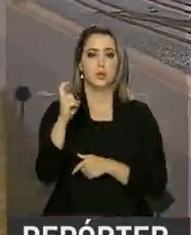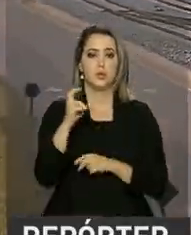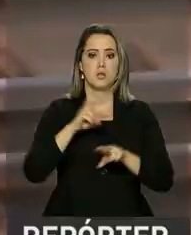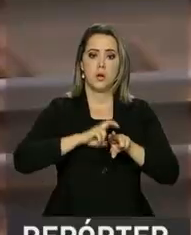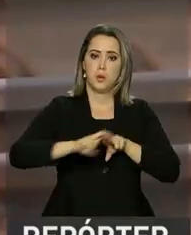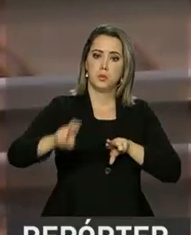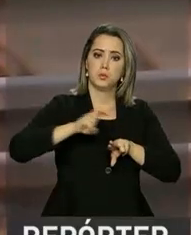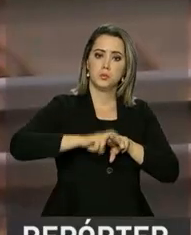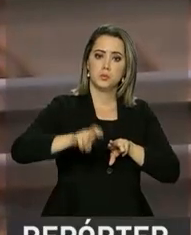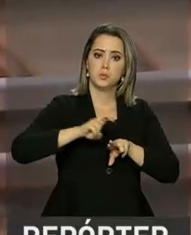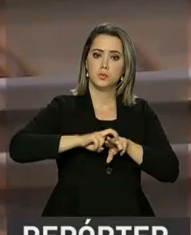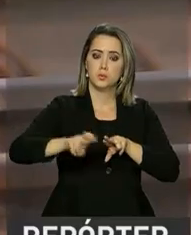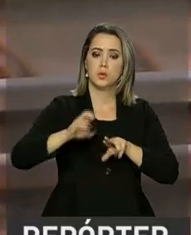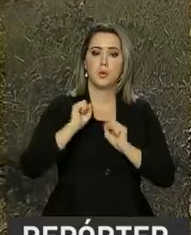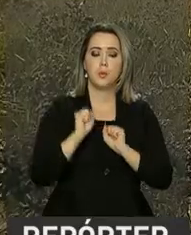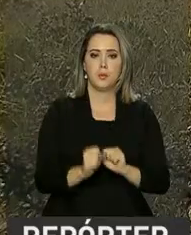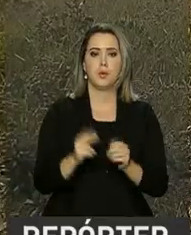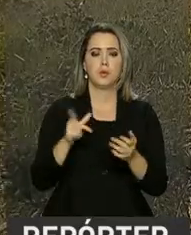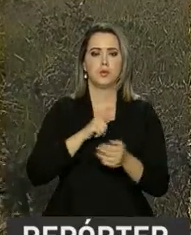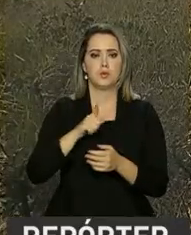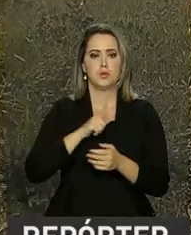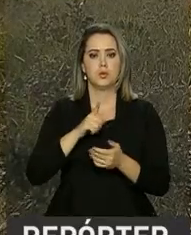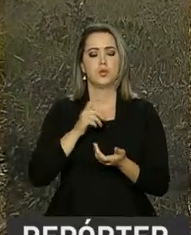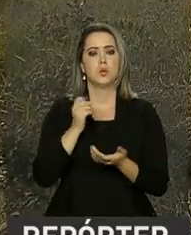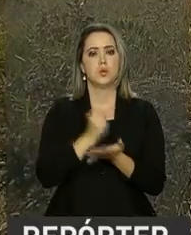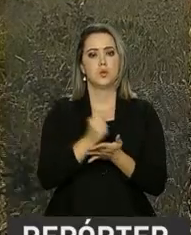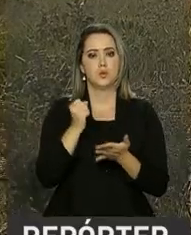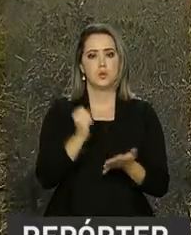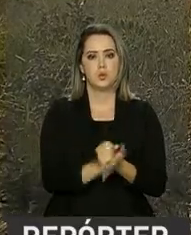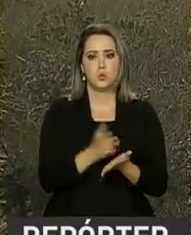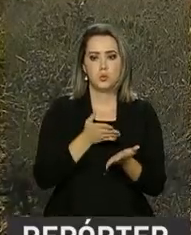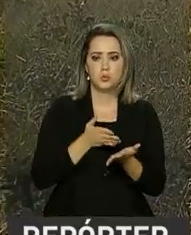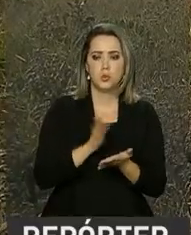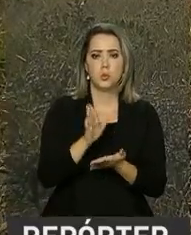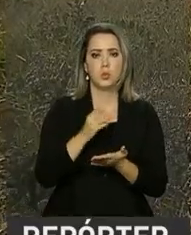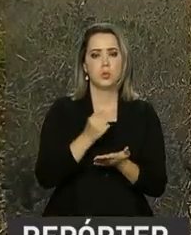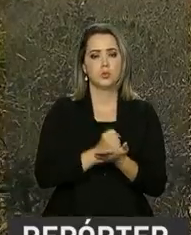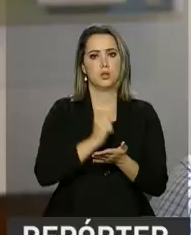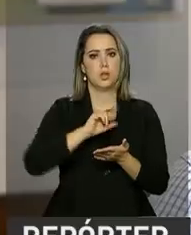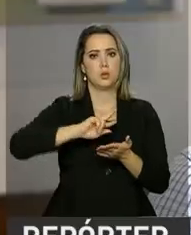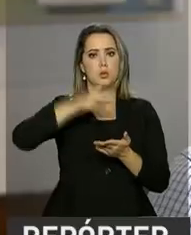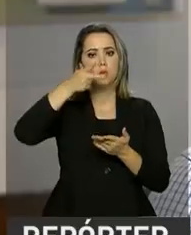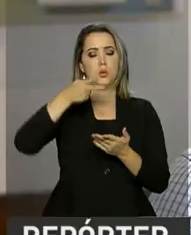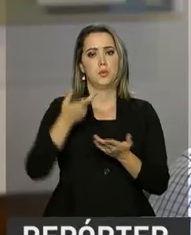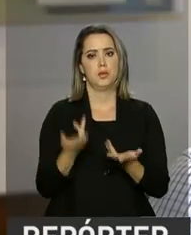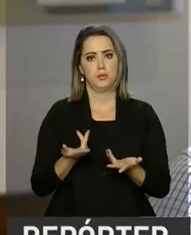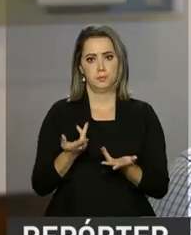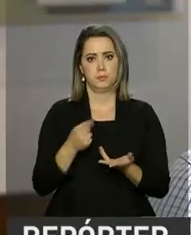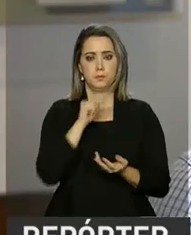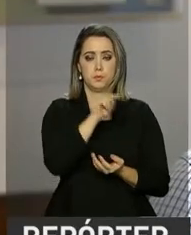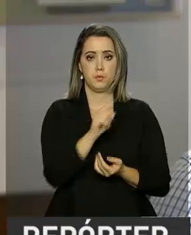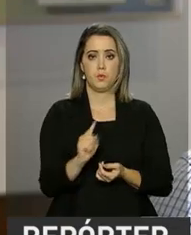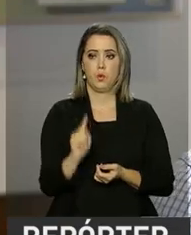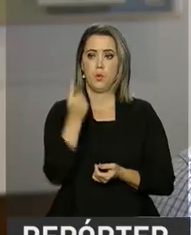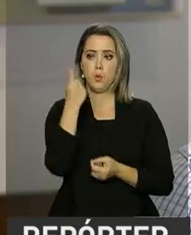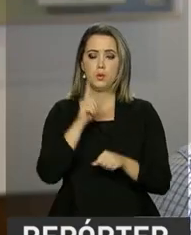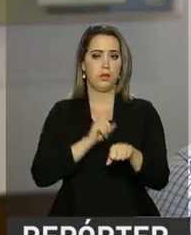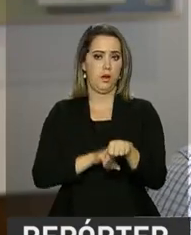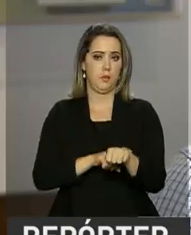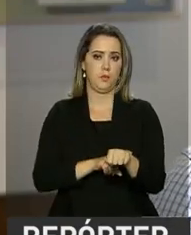ferroviárias que podem ter os contratos prorrogados de forma antecipada nós estamos permitindo há um só